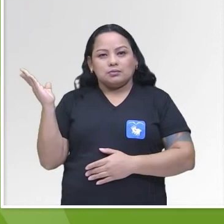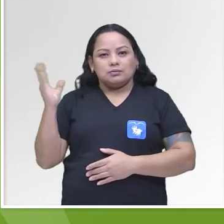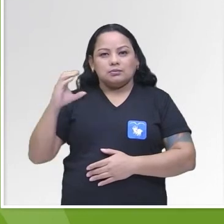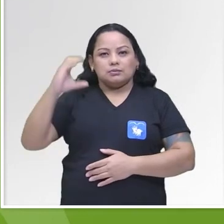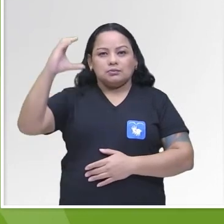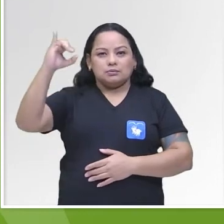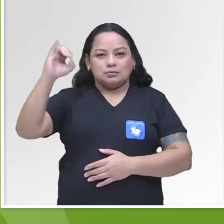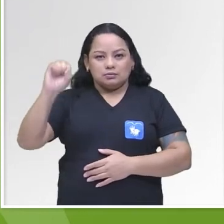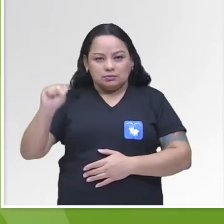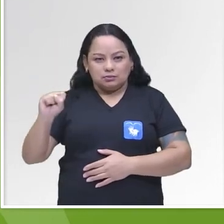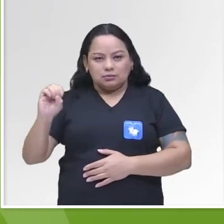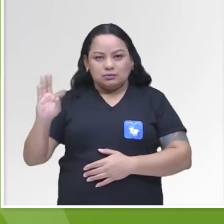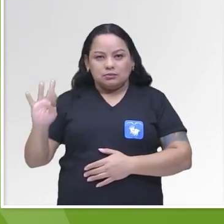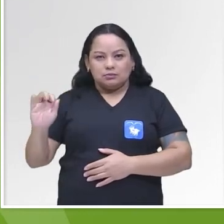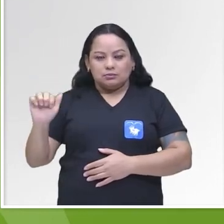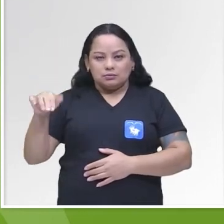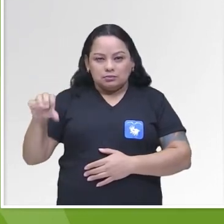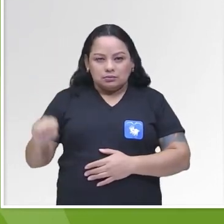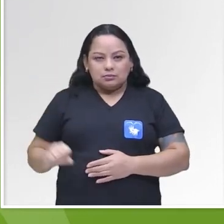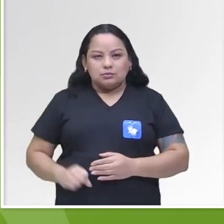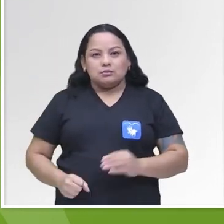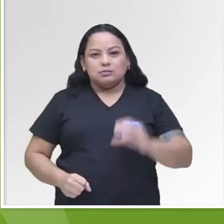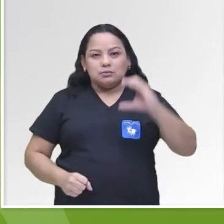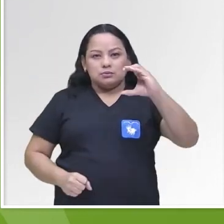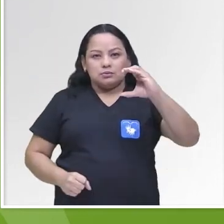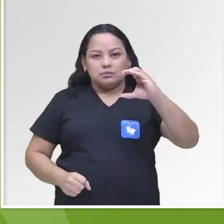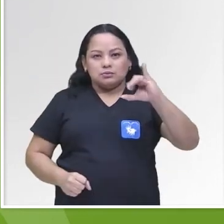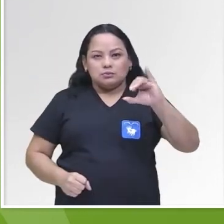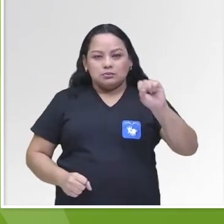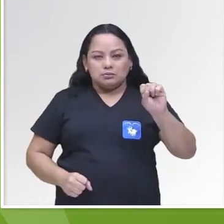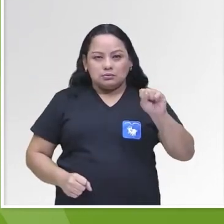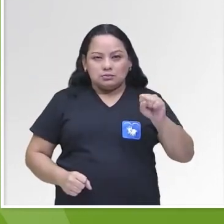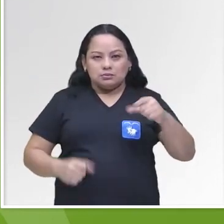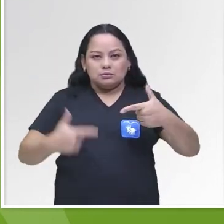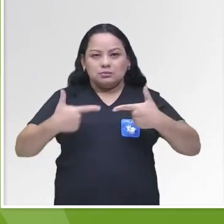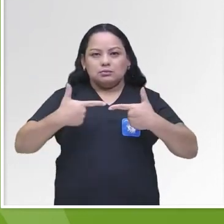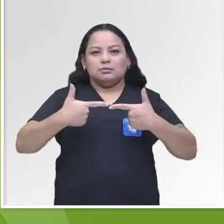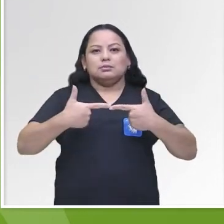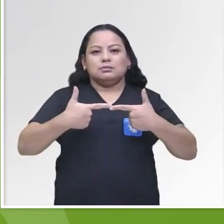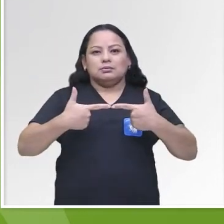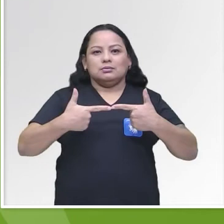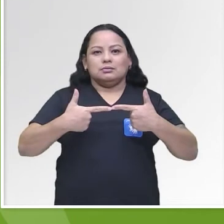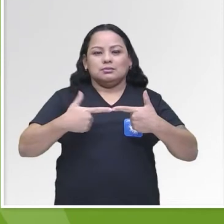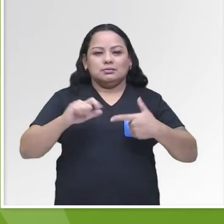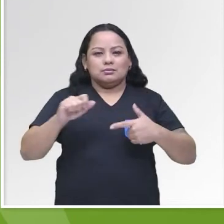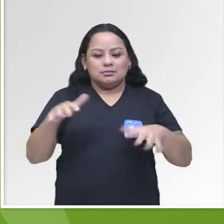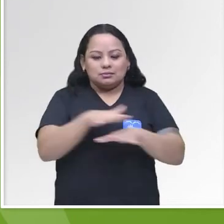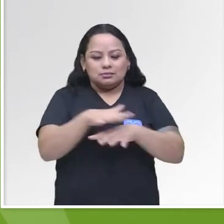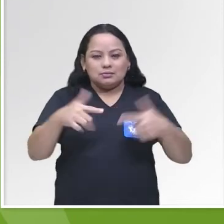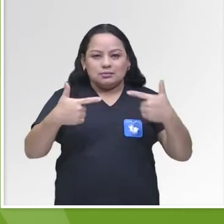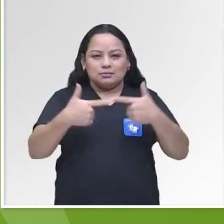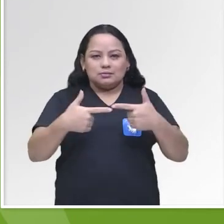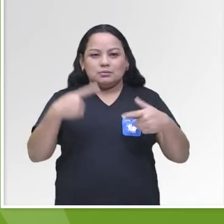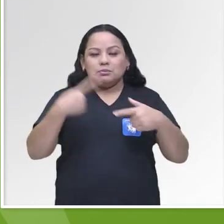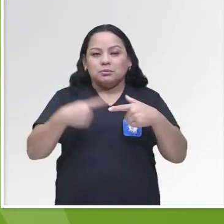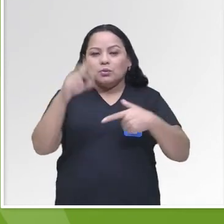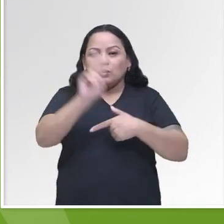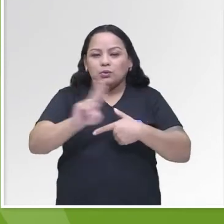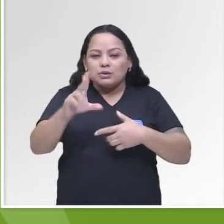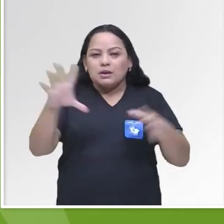o trans. O cis, ele é utilizado quando os